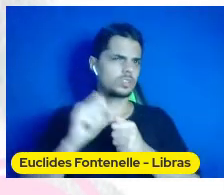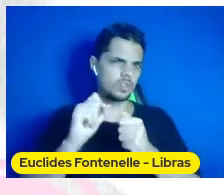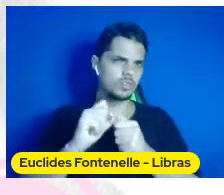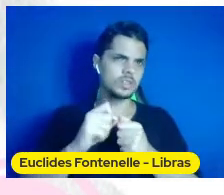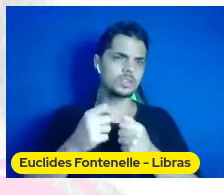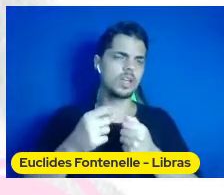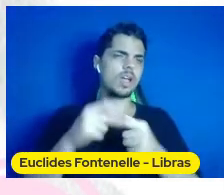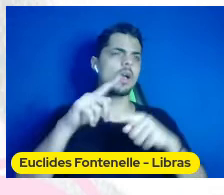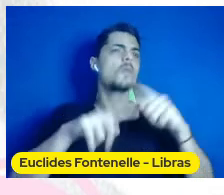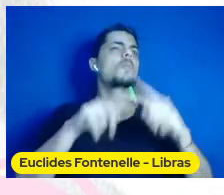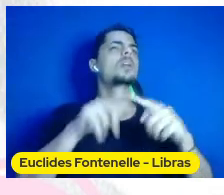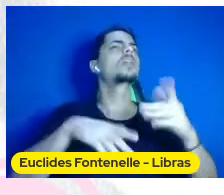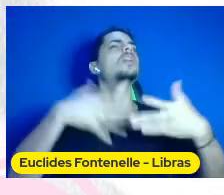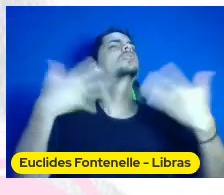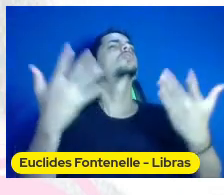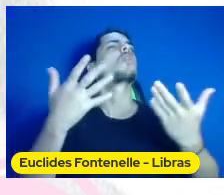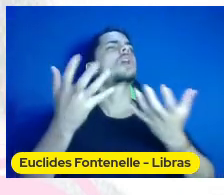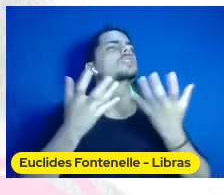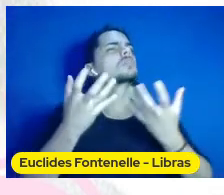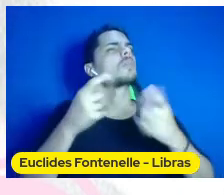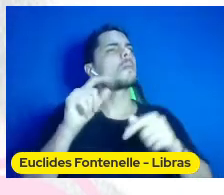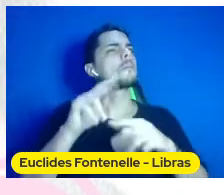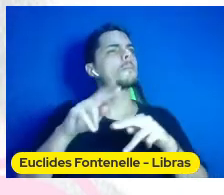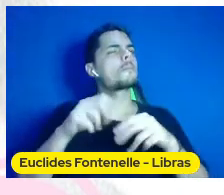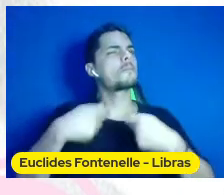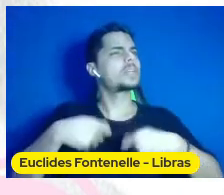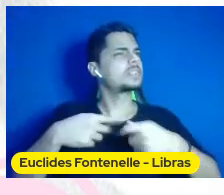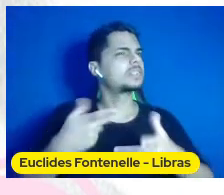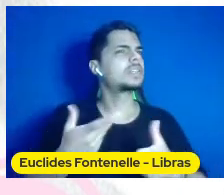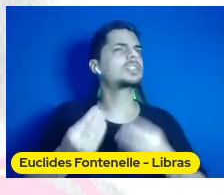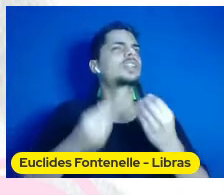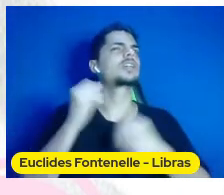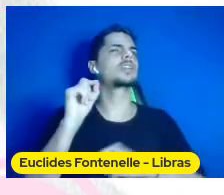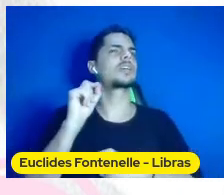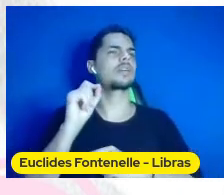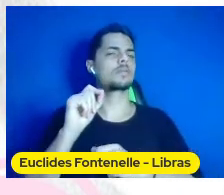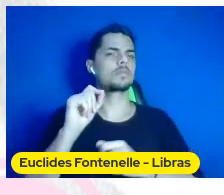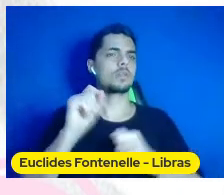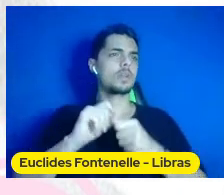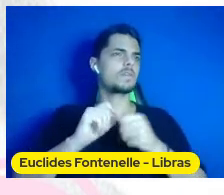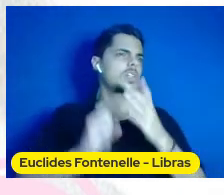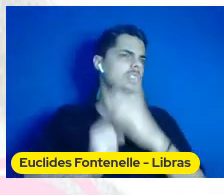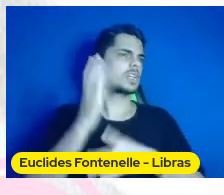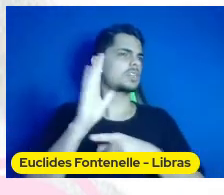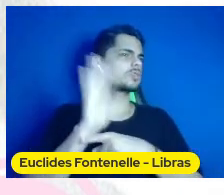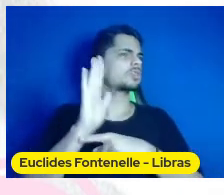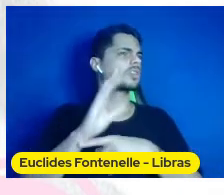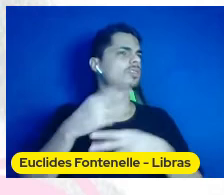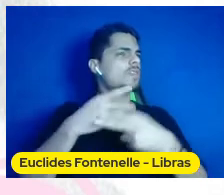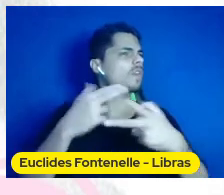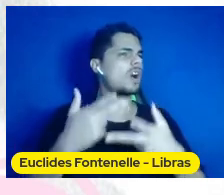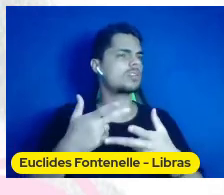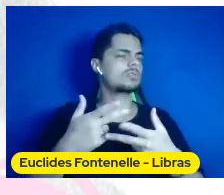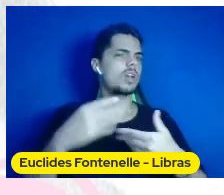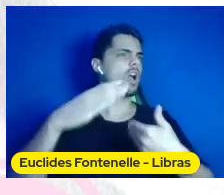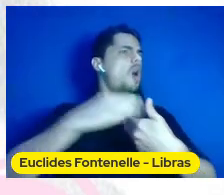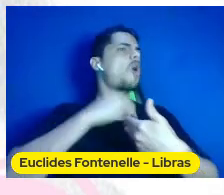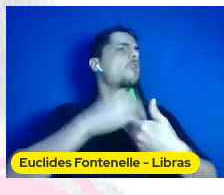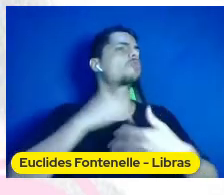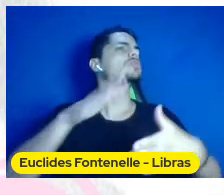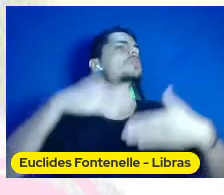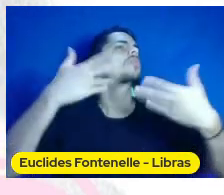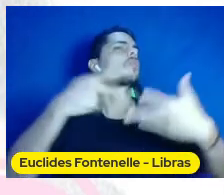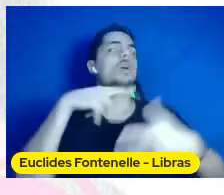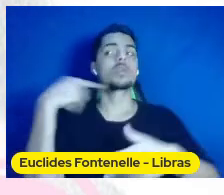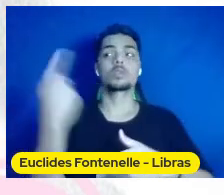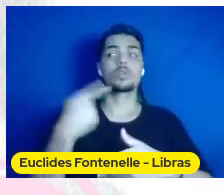as possibilidades? Que dica você poderia dar para professores e professoras, estudantes que estão nos assistindo, que querem